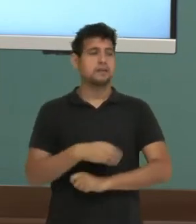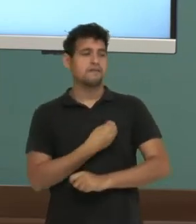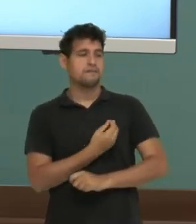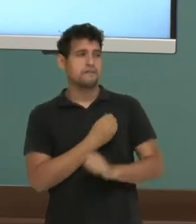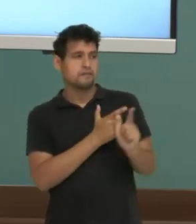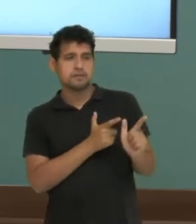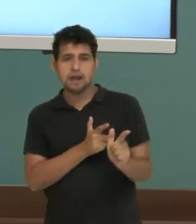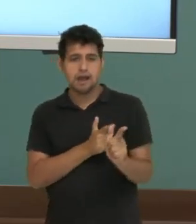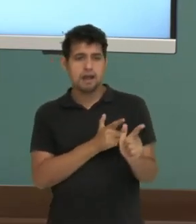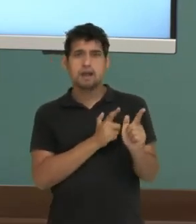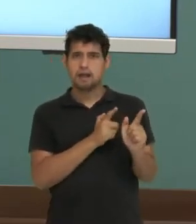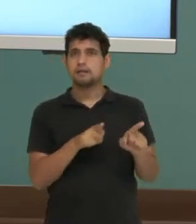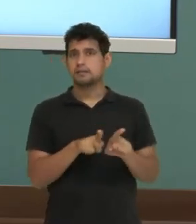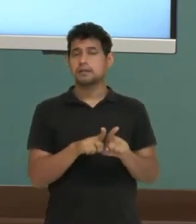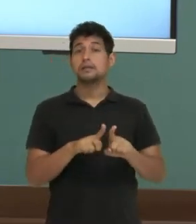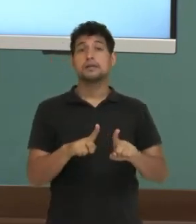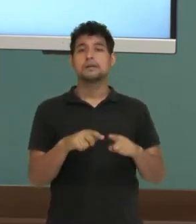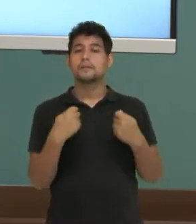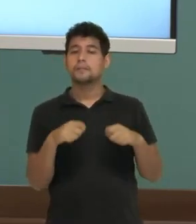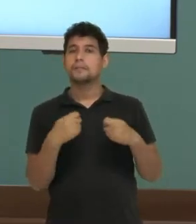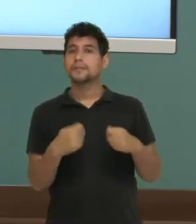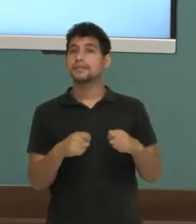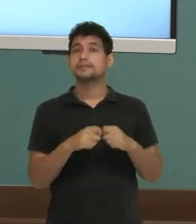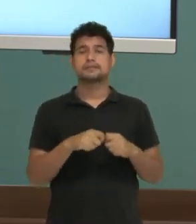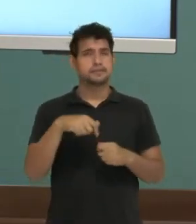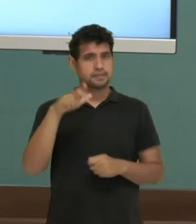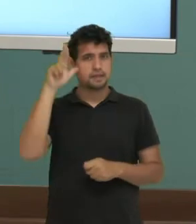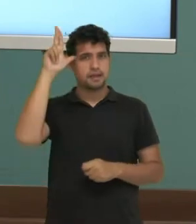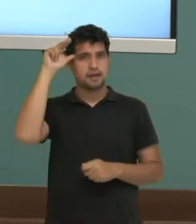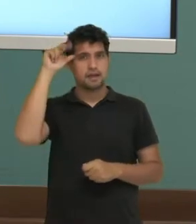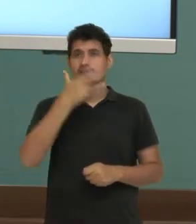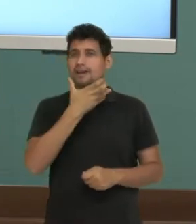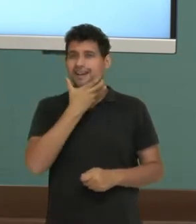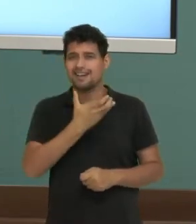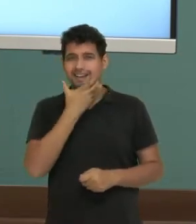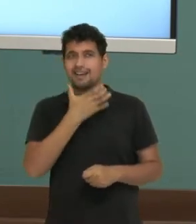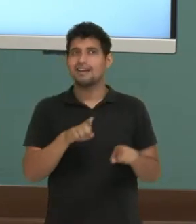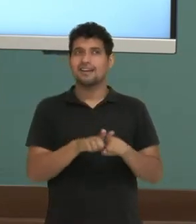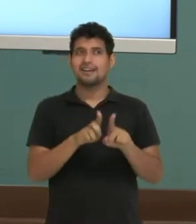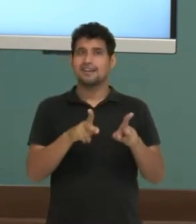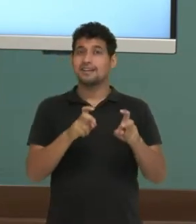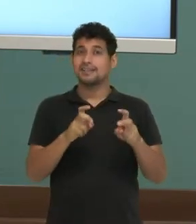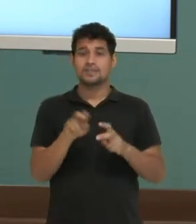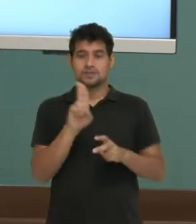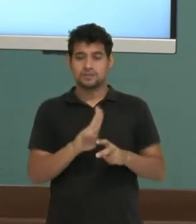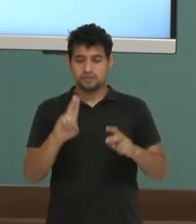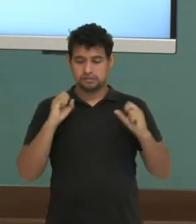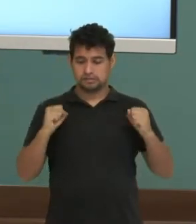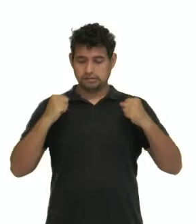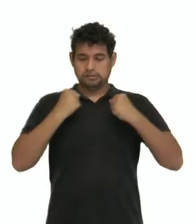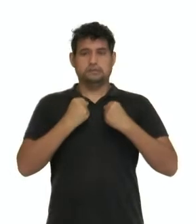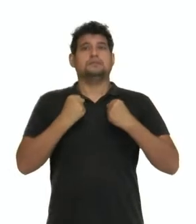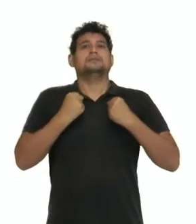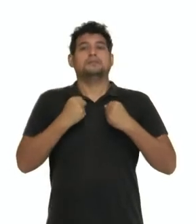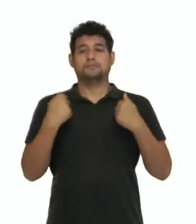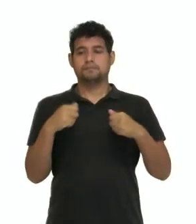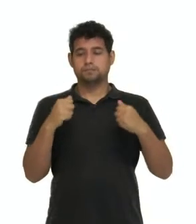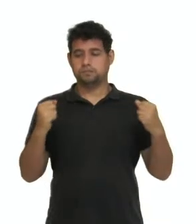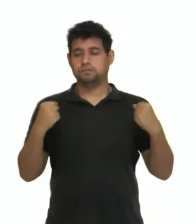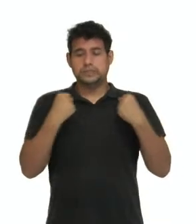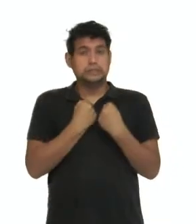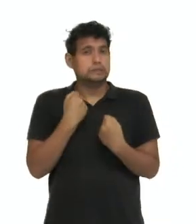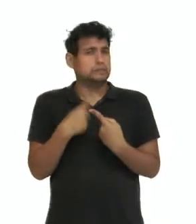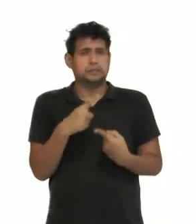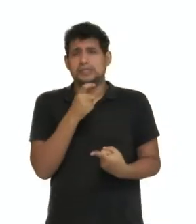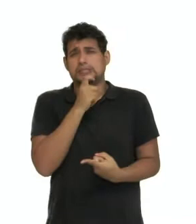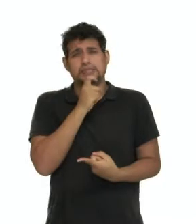nessa região. Eles dependem muito das renas, né? Olha aqui o exemplo, nessa imagem passada aqui, né? Eles precisam da pele da rena, por exemplo,